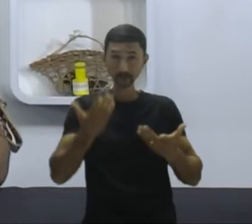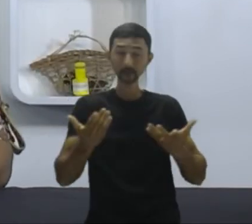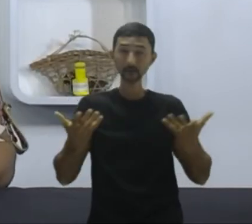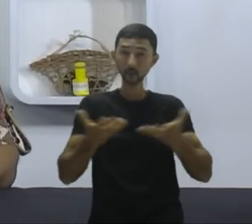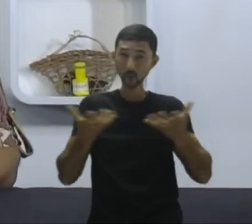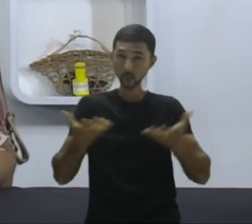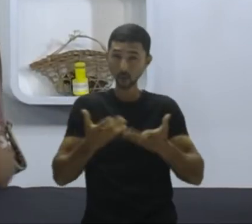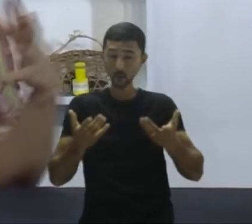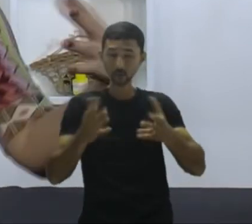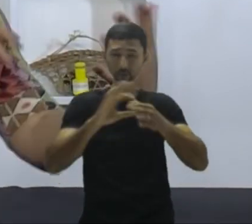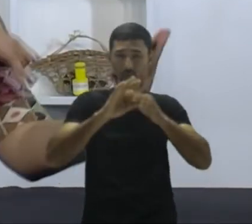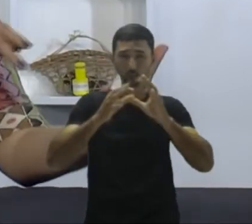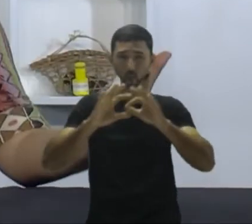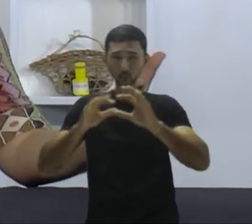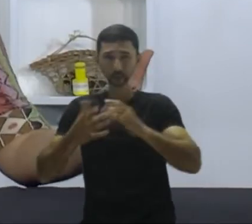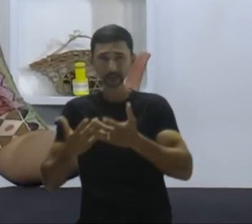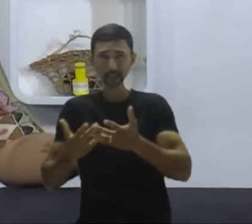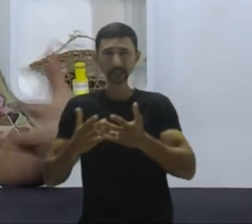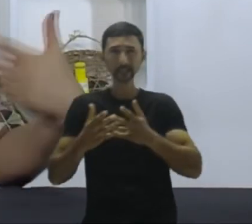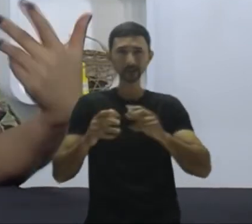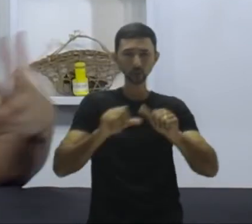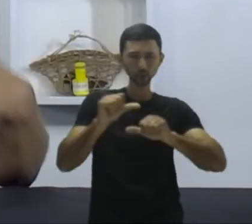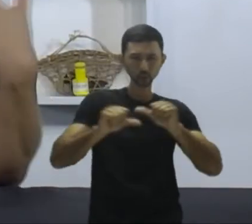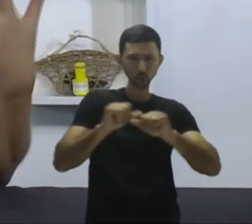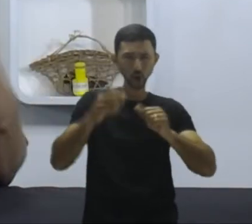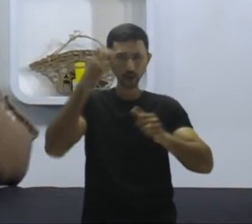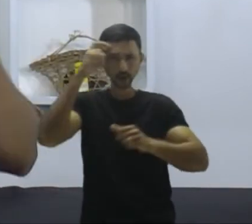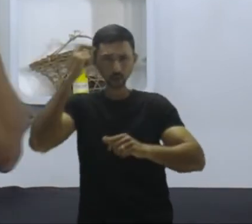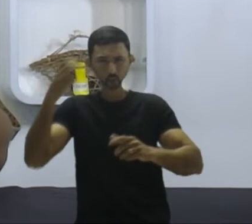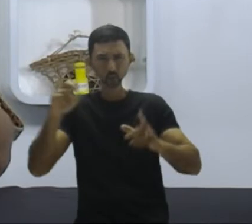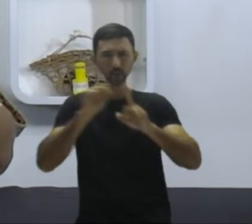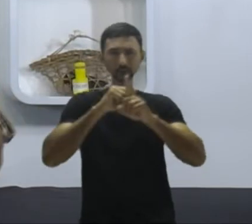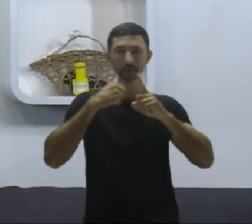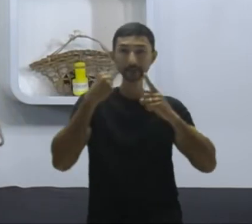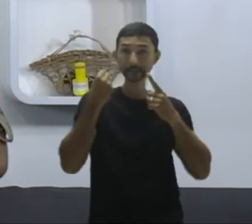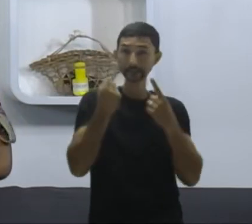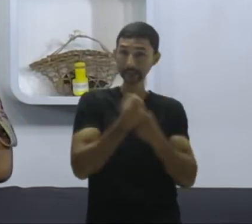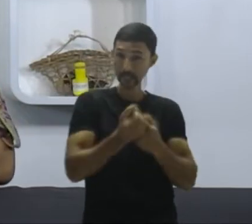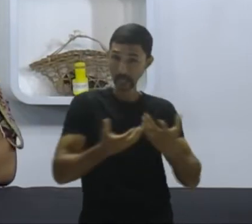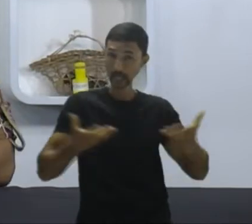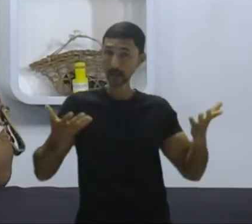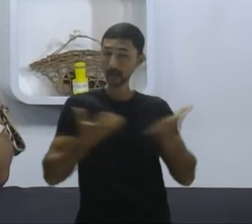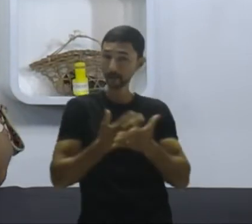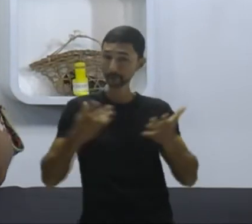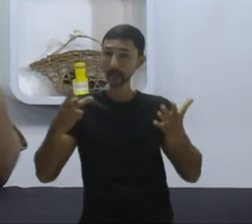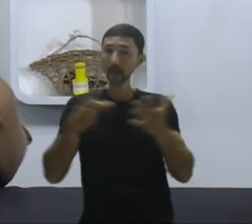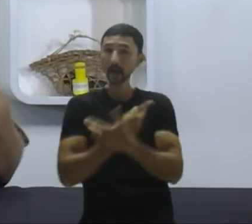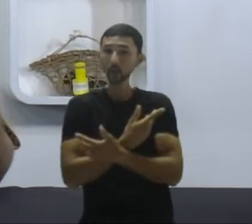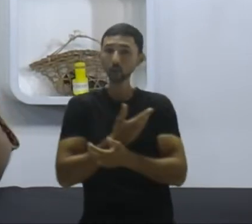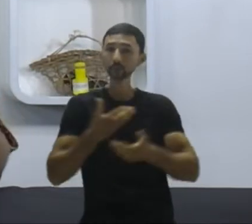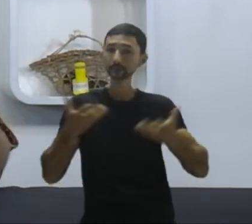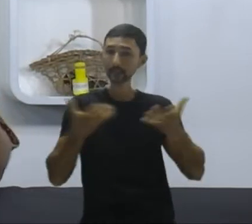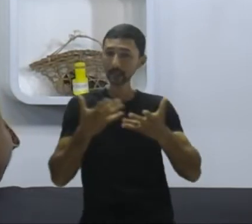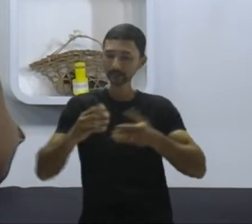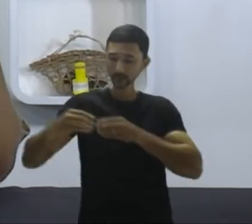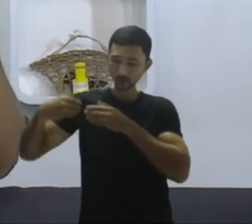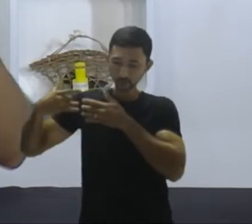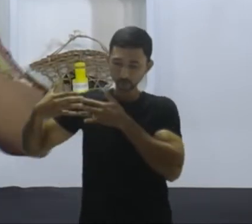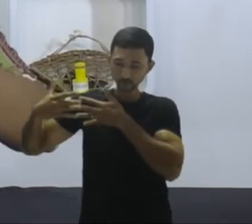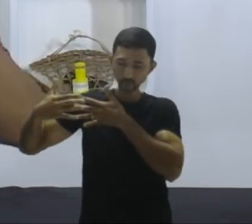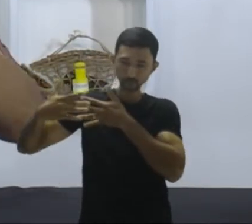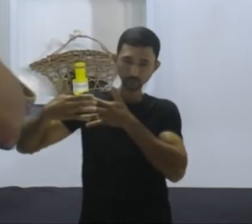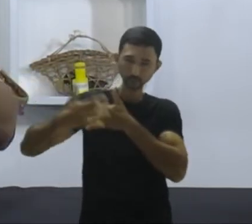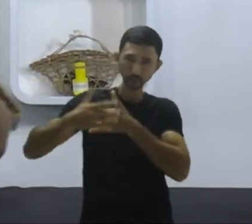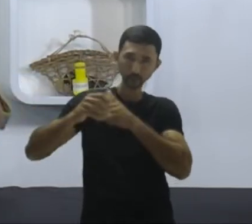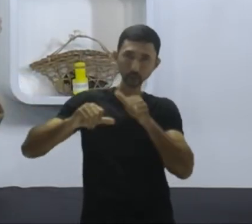nosso contexto, com todas as mudanças culturais, sociais que a sociedade passou, nós